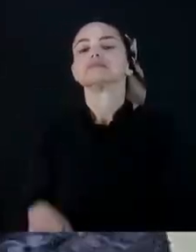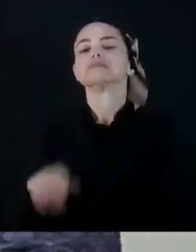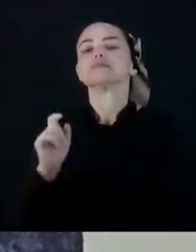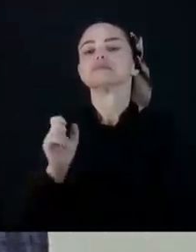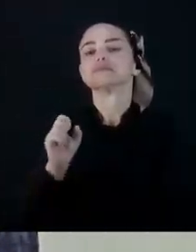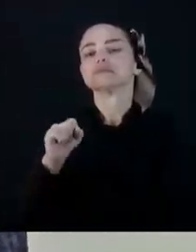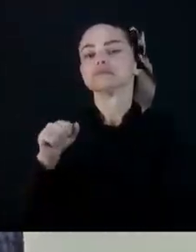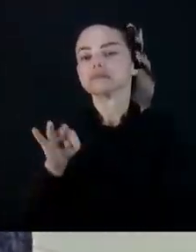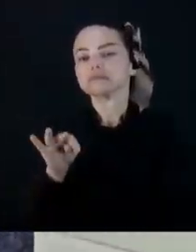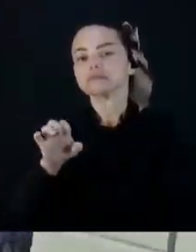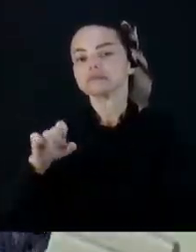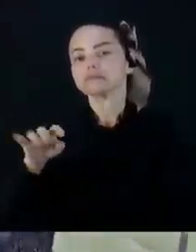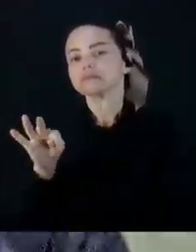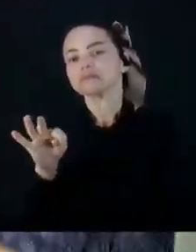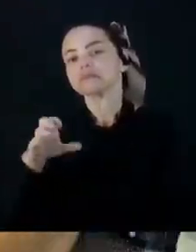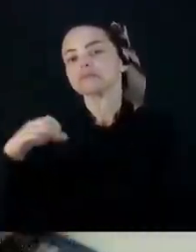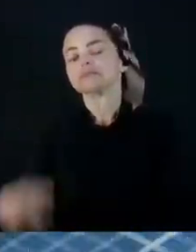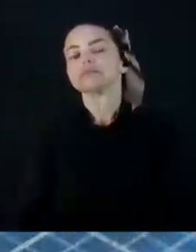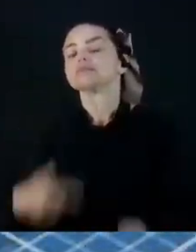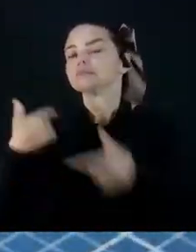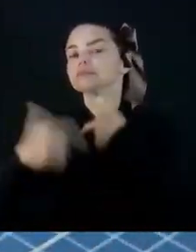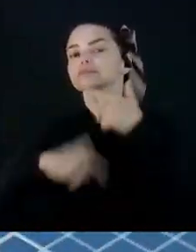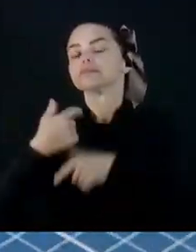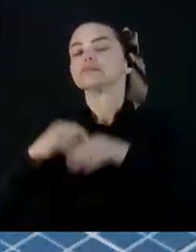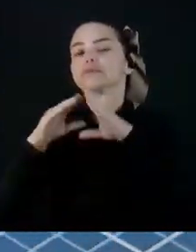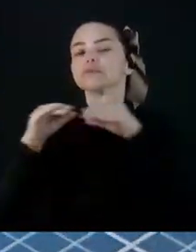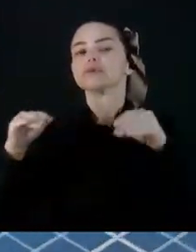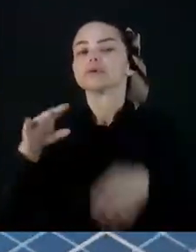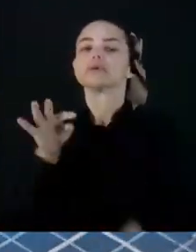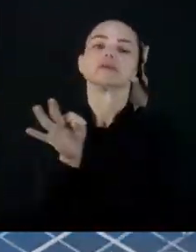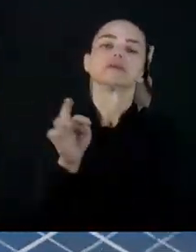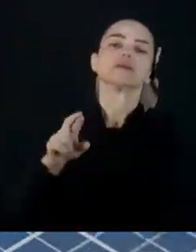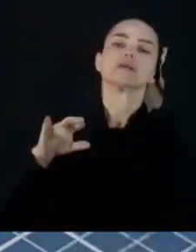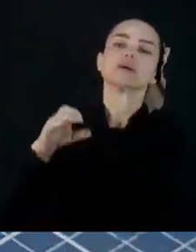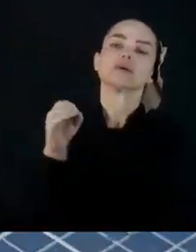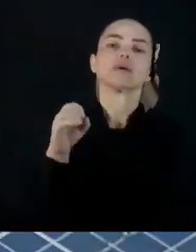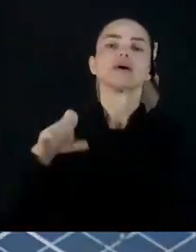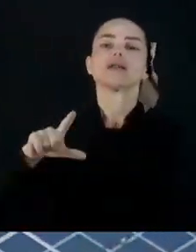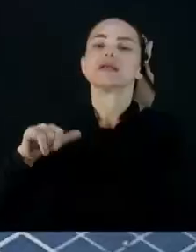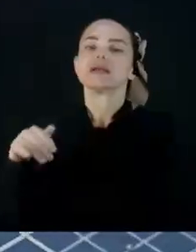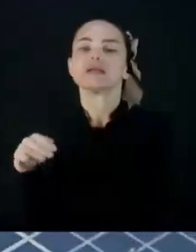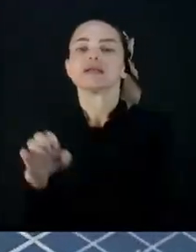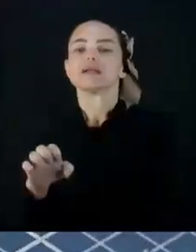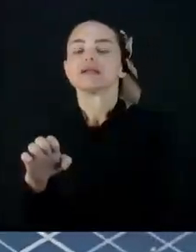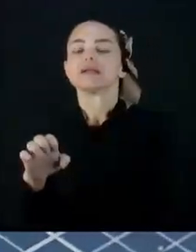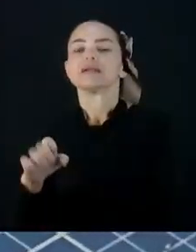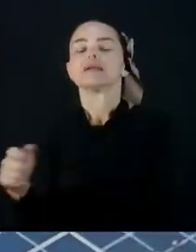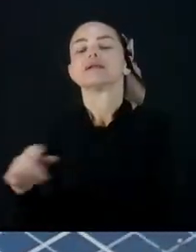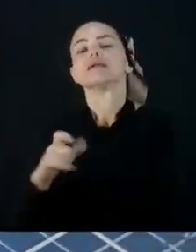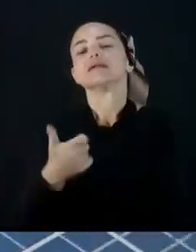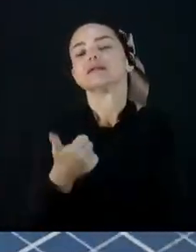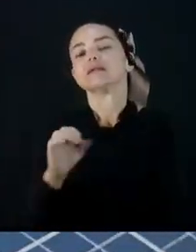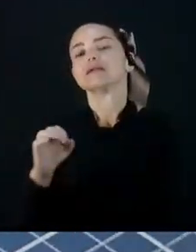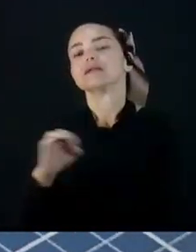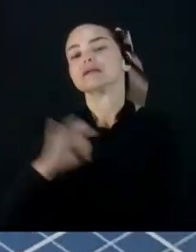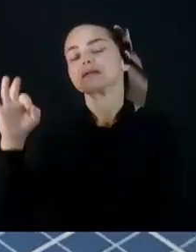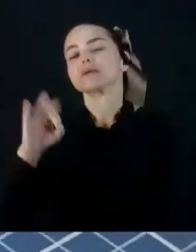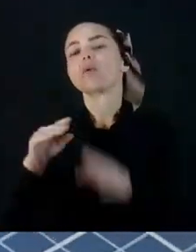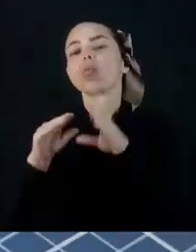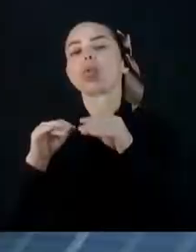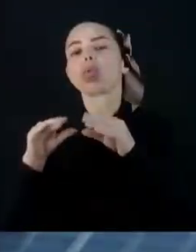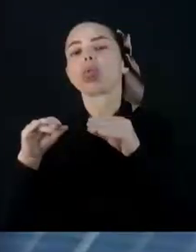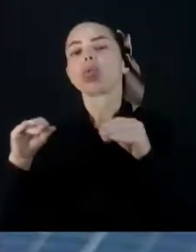trabalha somente com algodão, tricoline 100% algodão. Tricoline 100% algodão. Apenas o tricoline. Isso. Ele